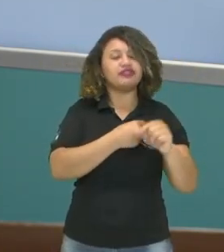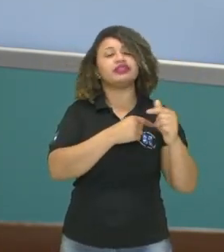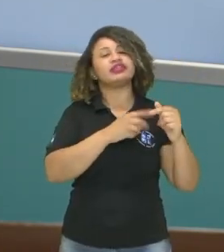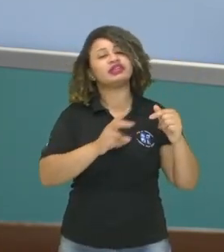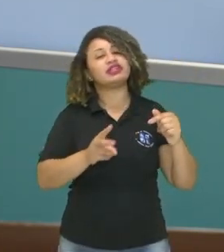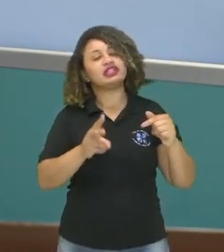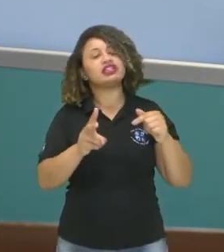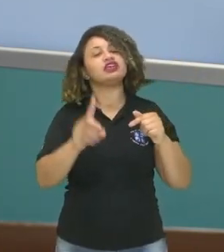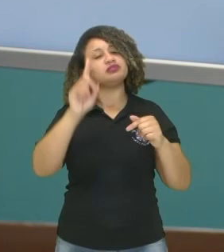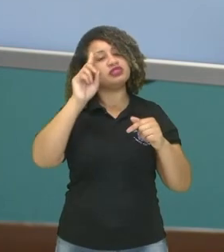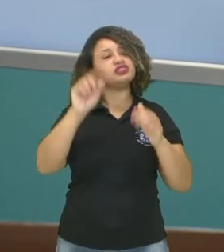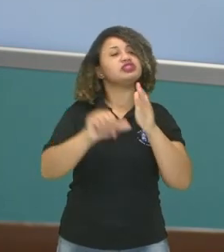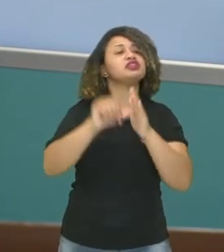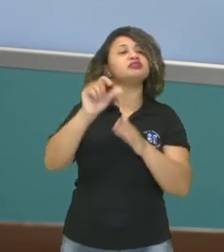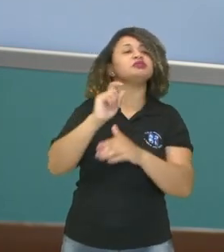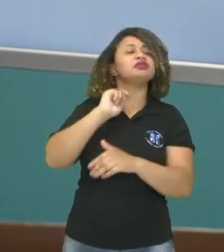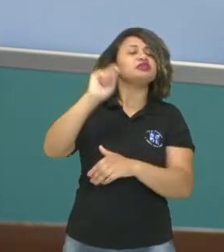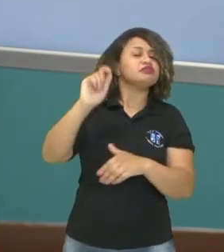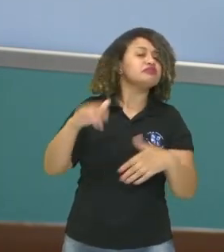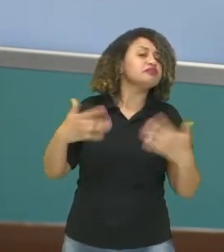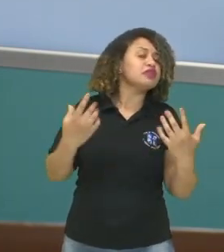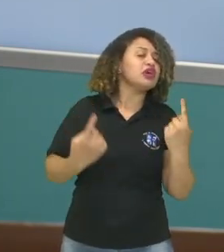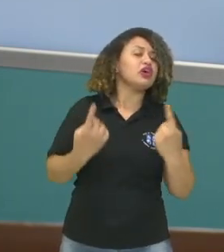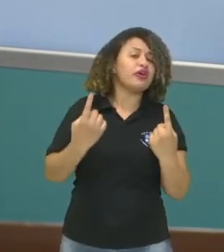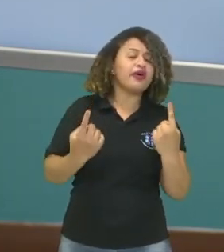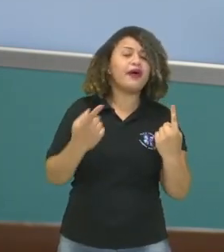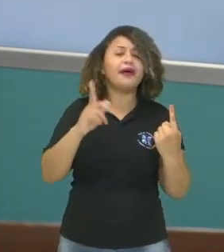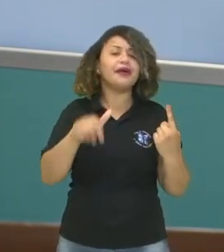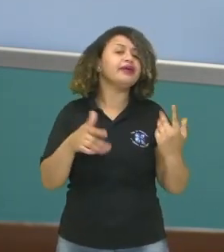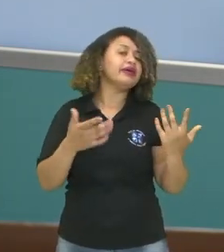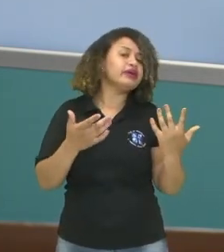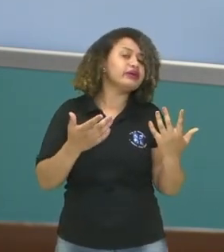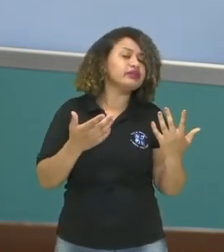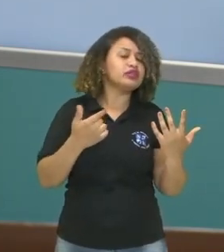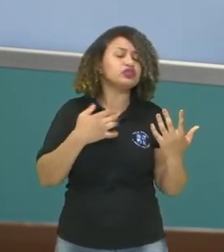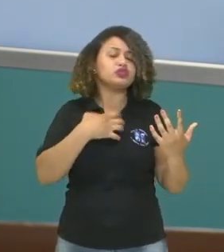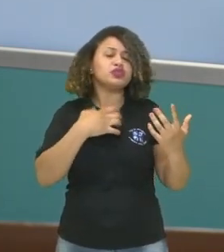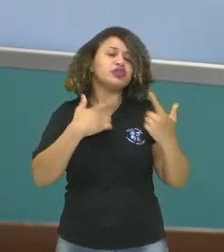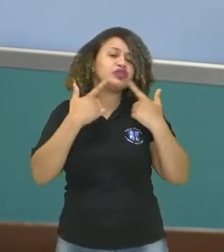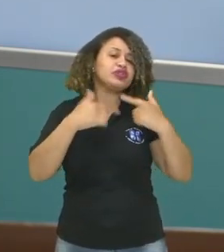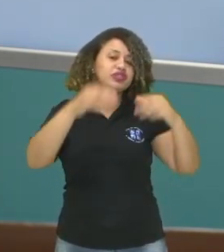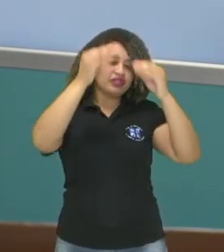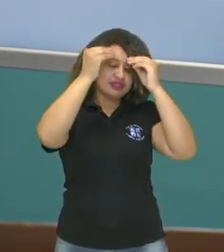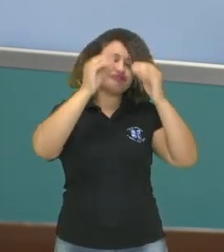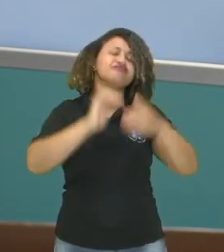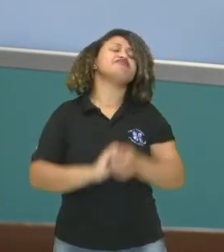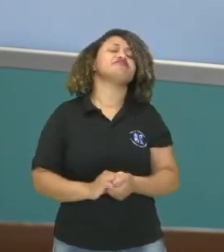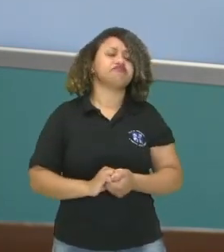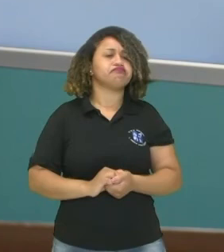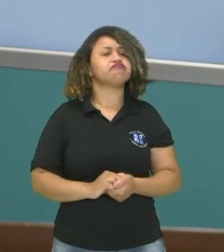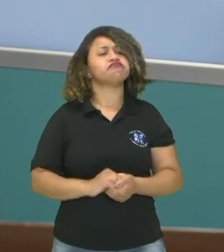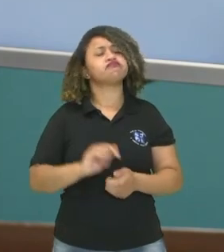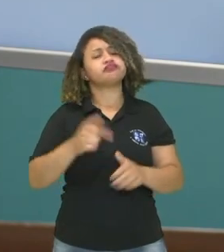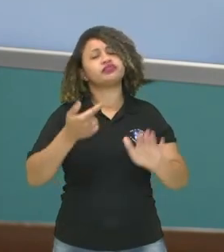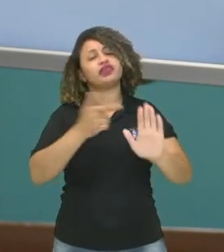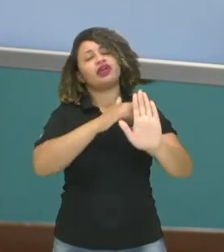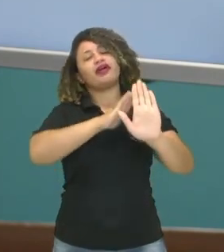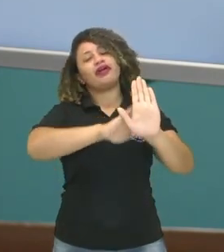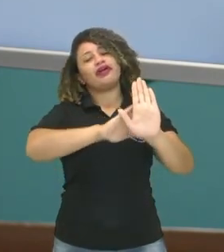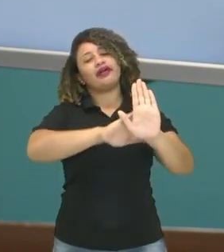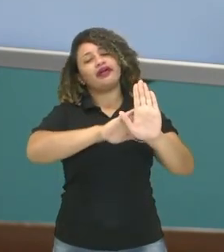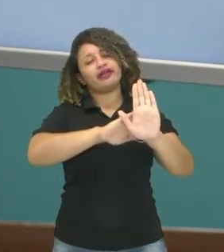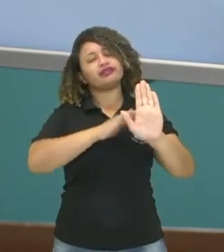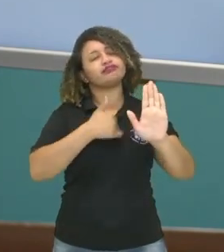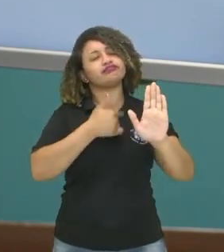Isso mesmo, qual que é a figura que nós temos aqui? É uma ironia, ele está satirizando